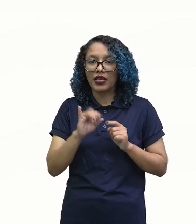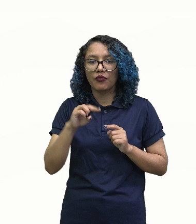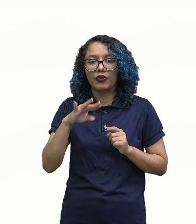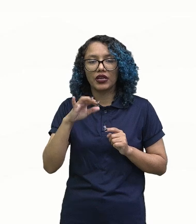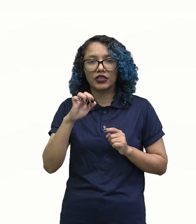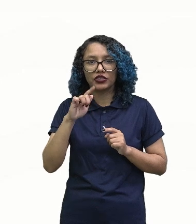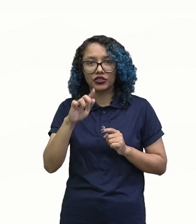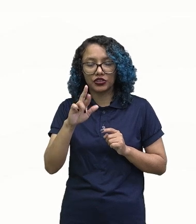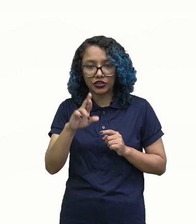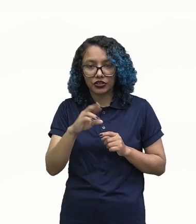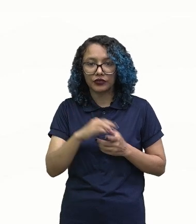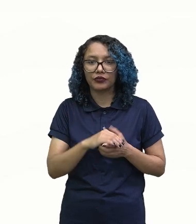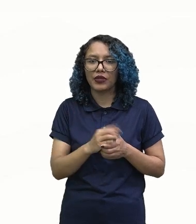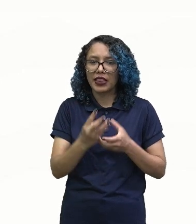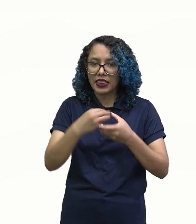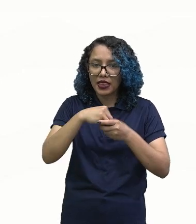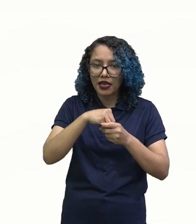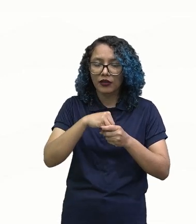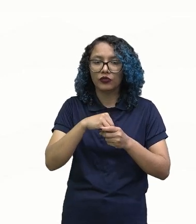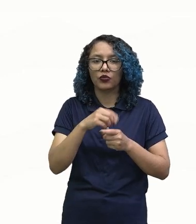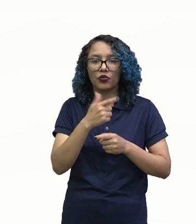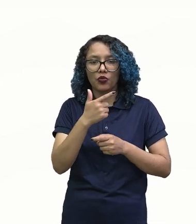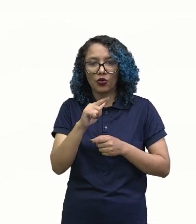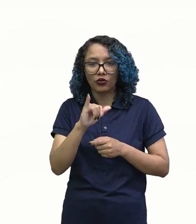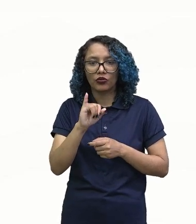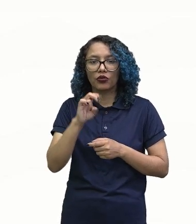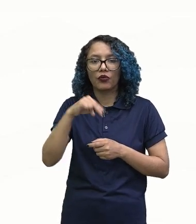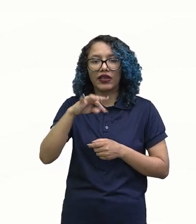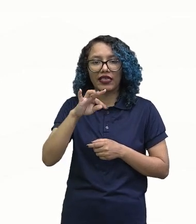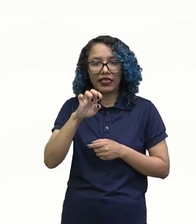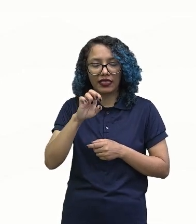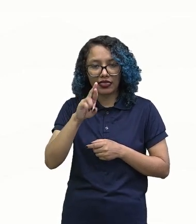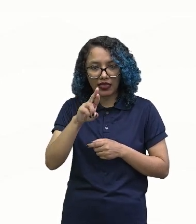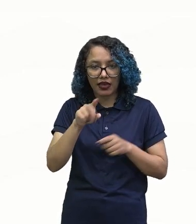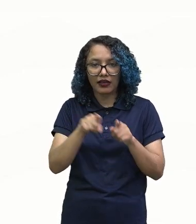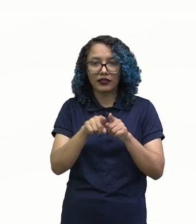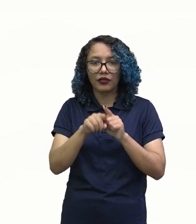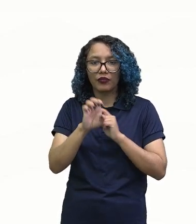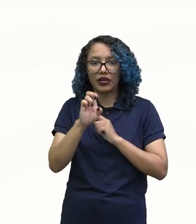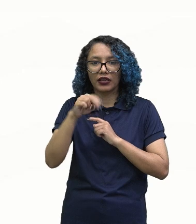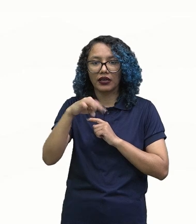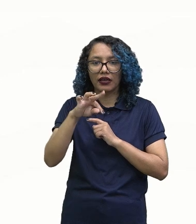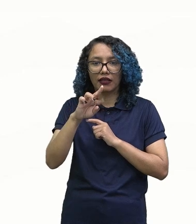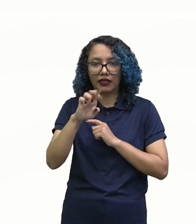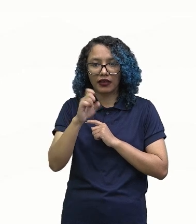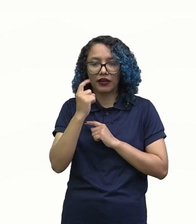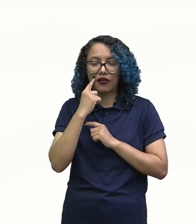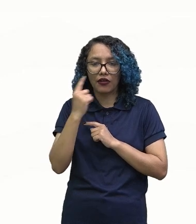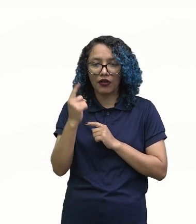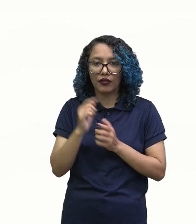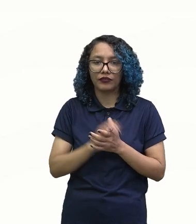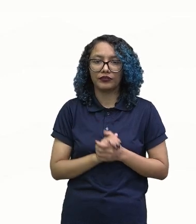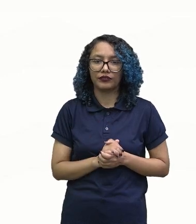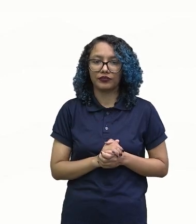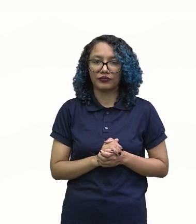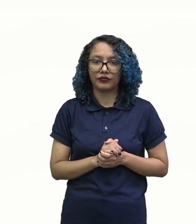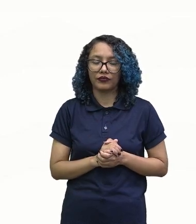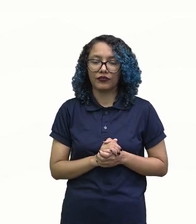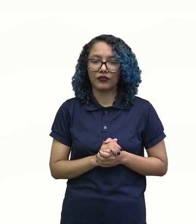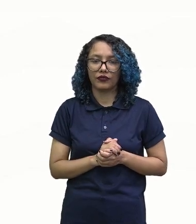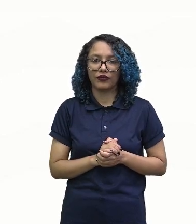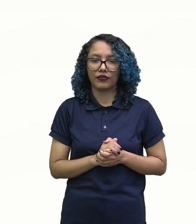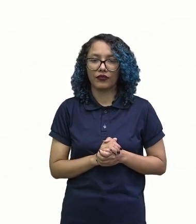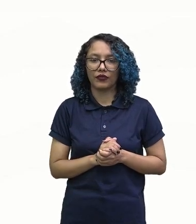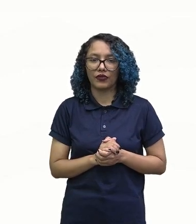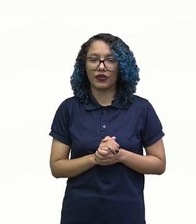dentro. Inter e o entre, né? Observem aí, ó, entre ou inter, né, com sentido